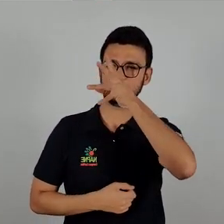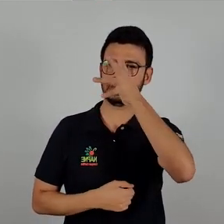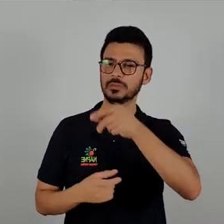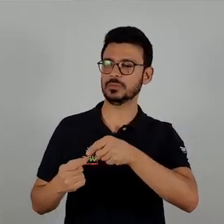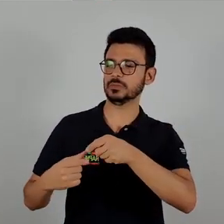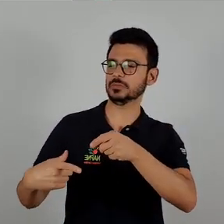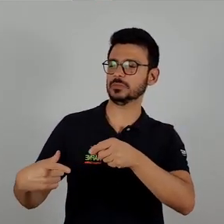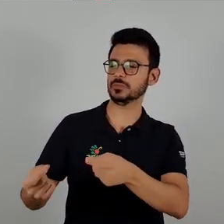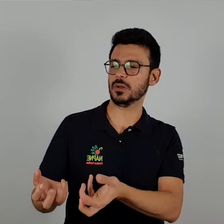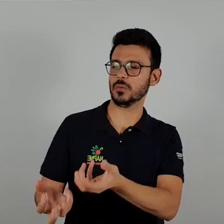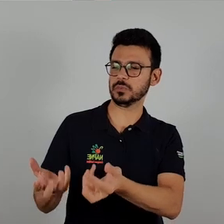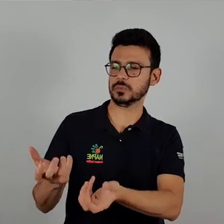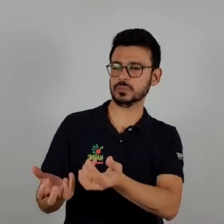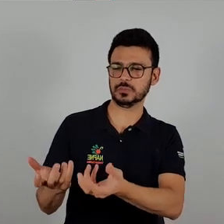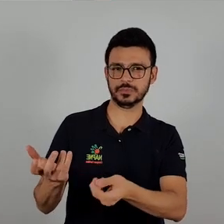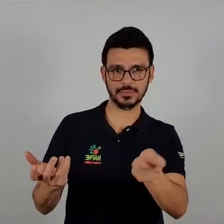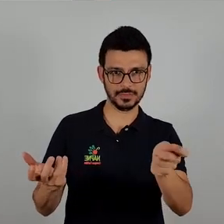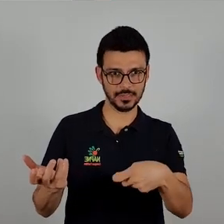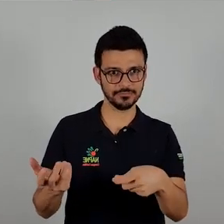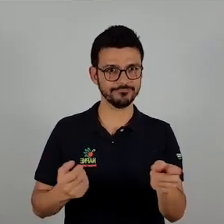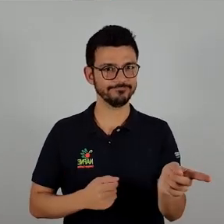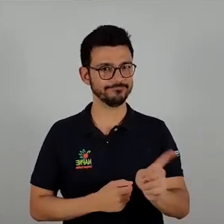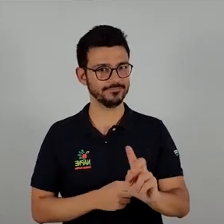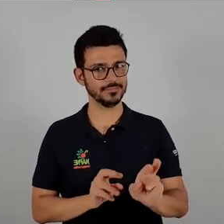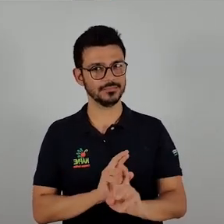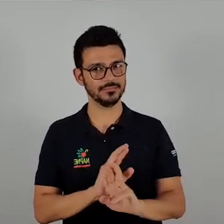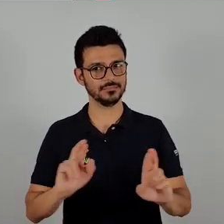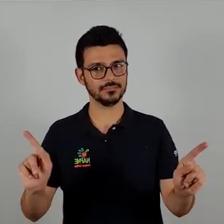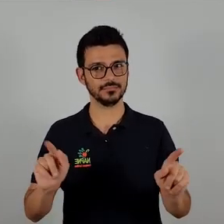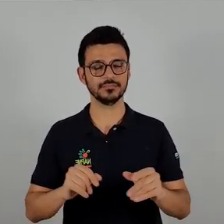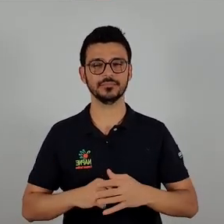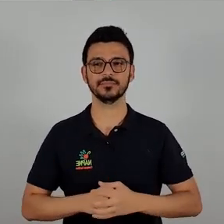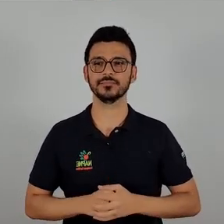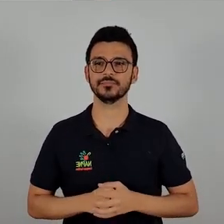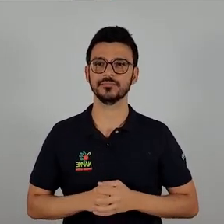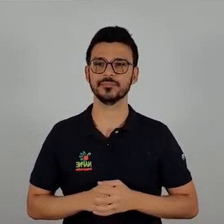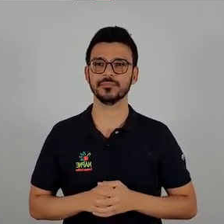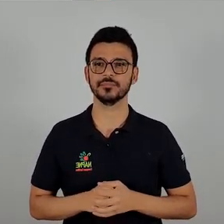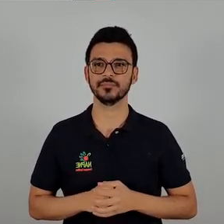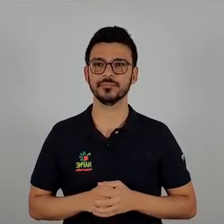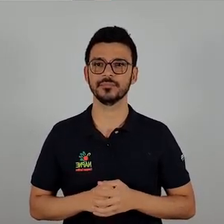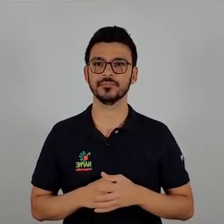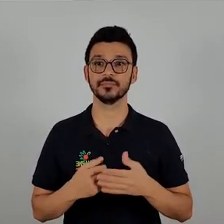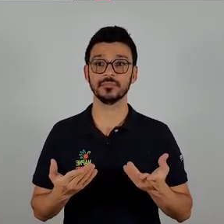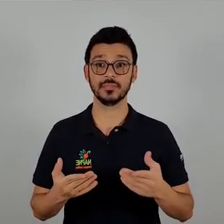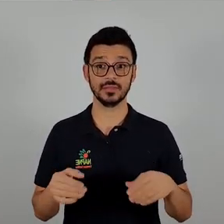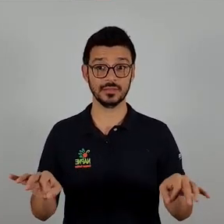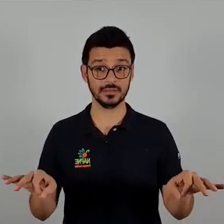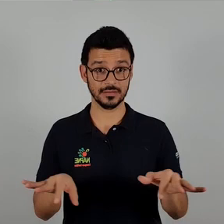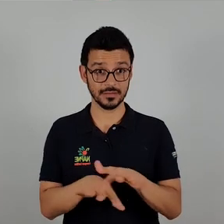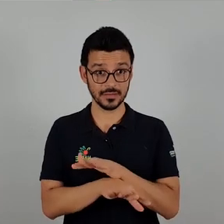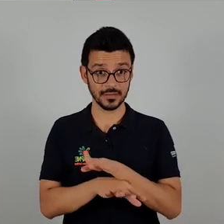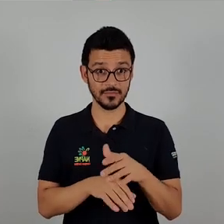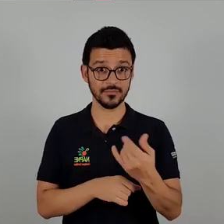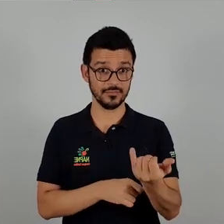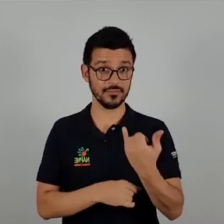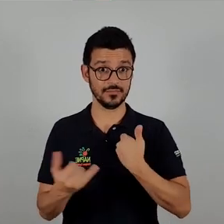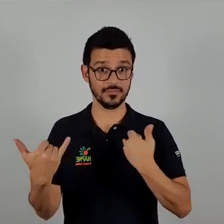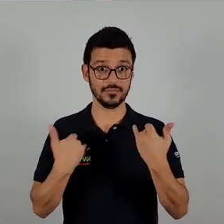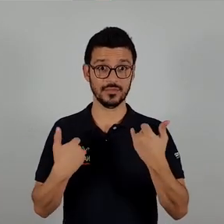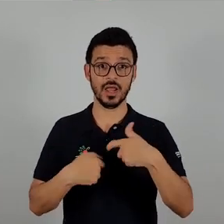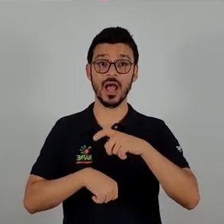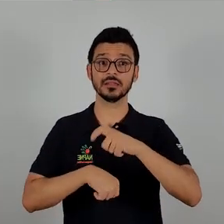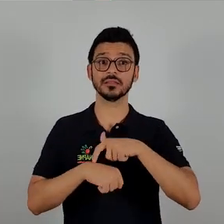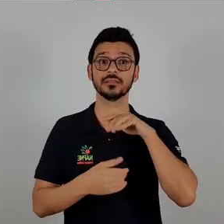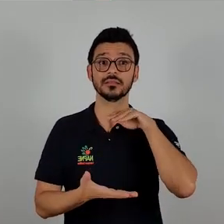né? Até 8h30. Tá bom. Vamos lá. Então aí está o preparo dessa fórmula que eu mostrei para